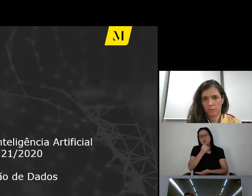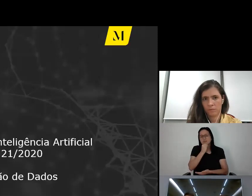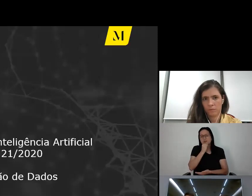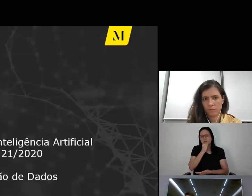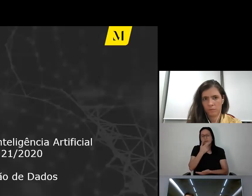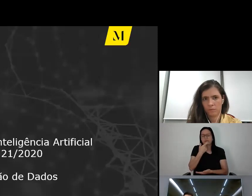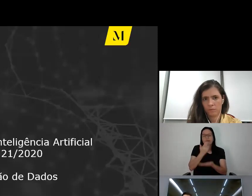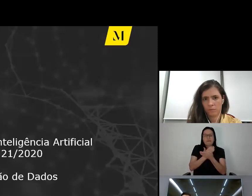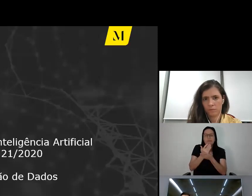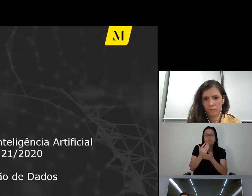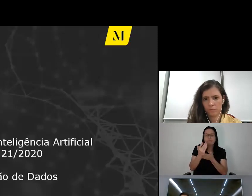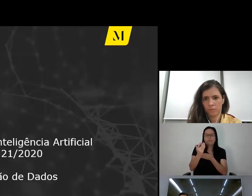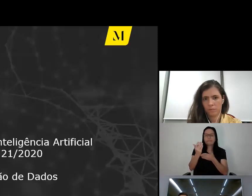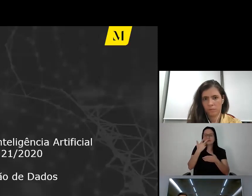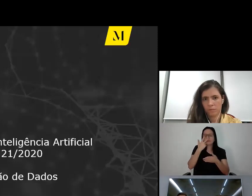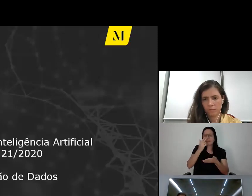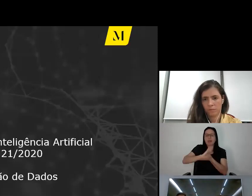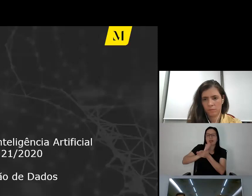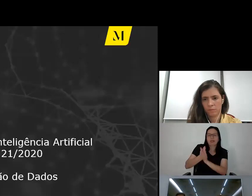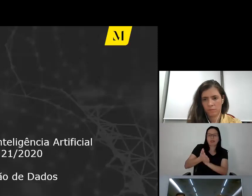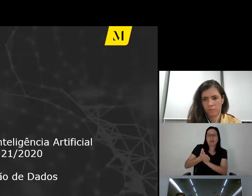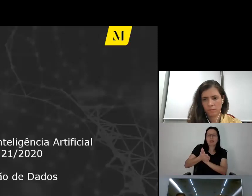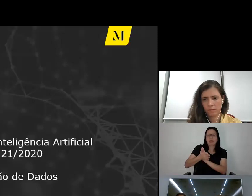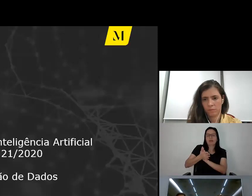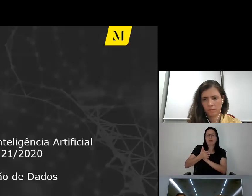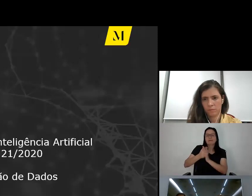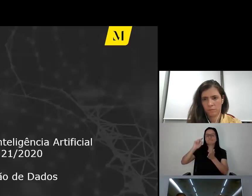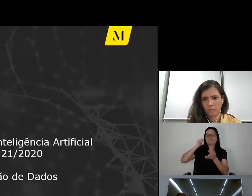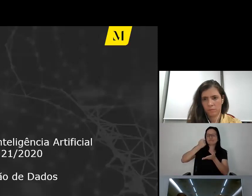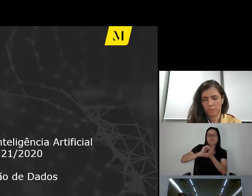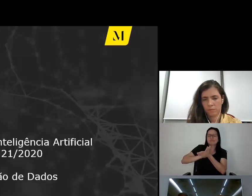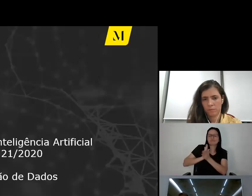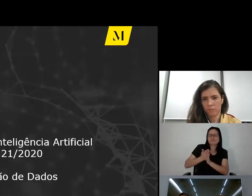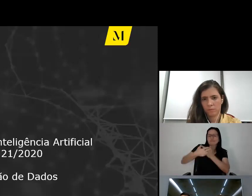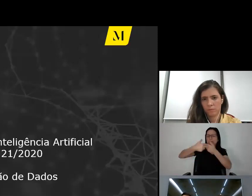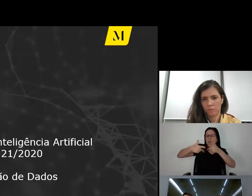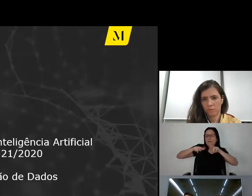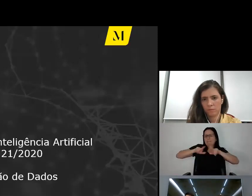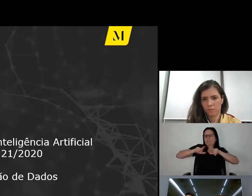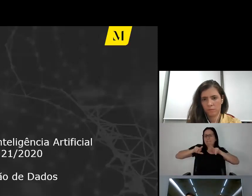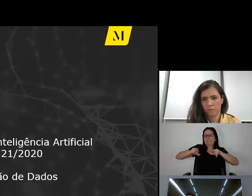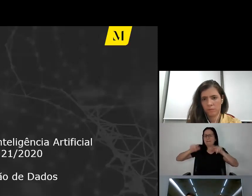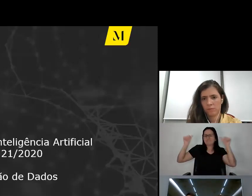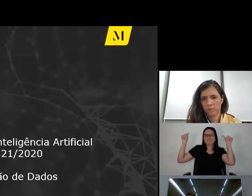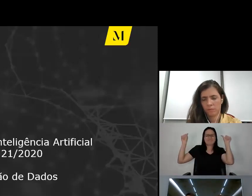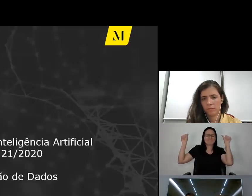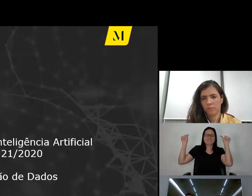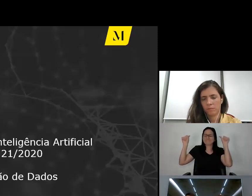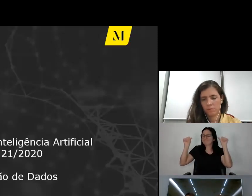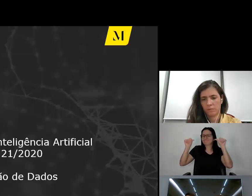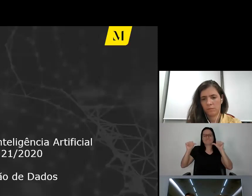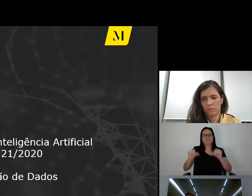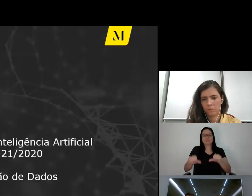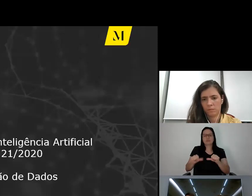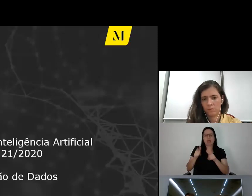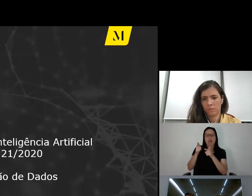fomentar ideologias racistas, nazistas, xenofóbicas e tudo possível, negativamente falando, para esse robô que,